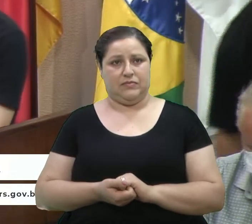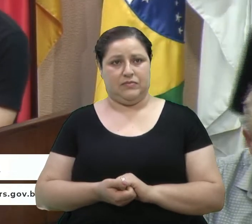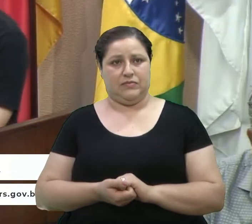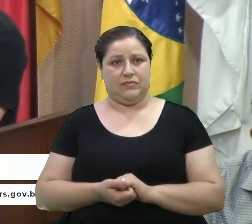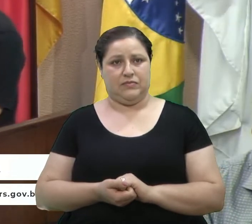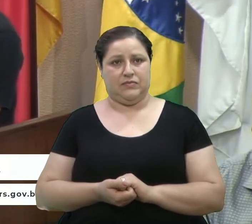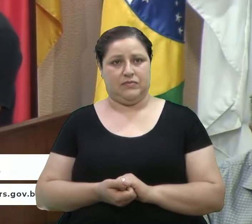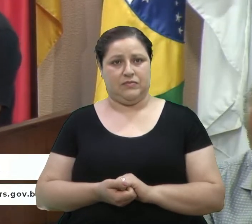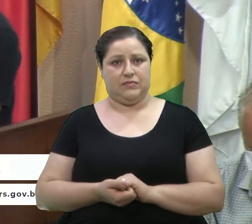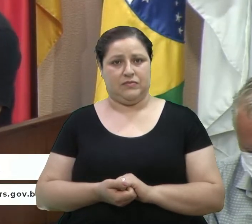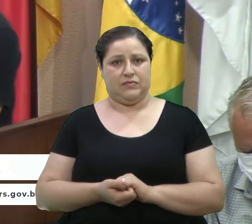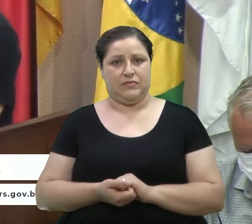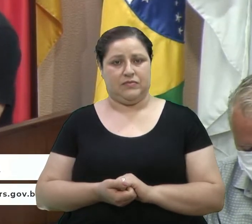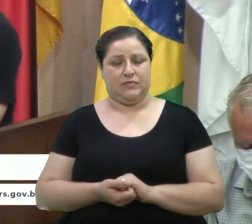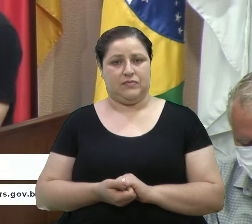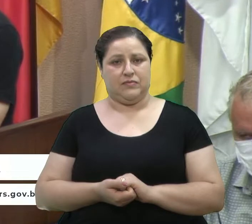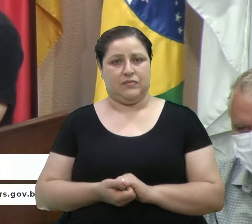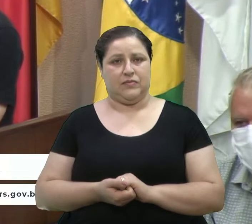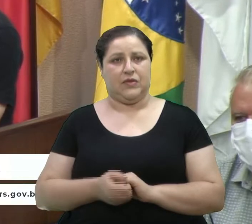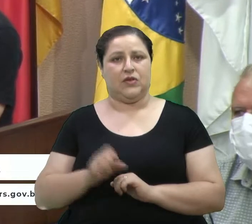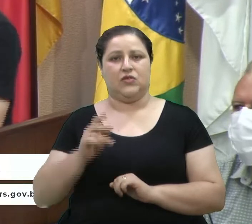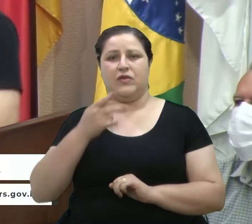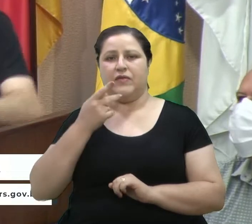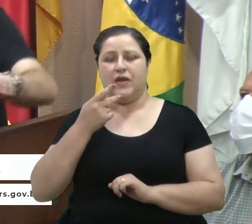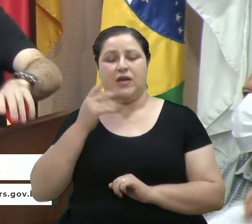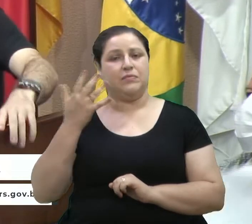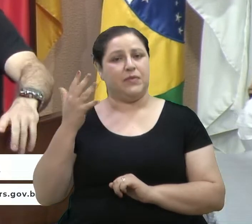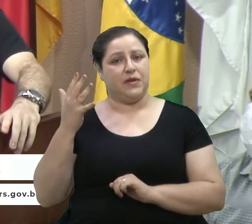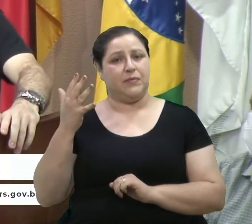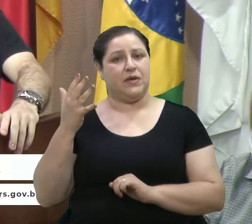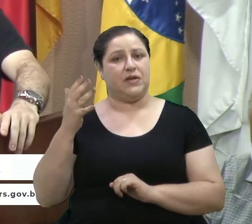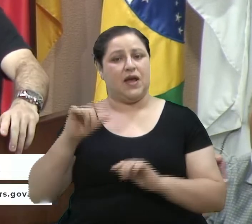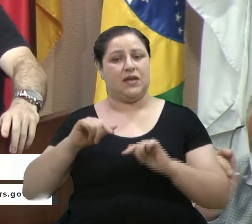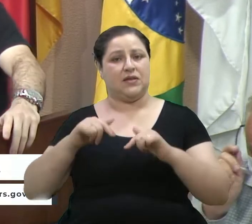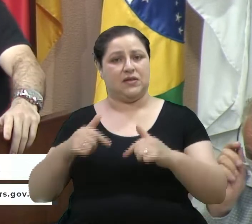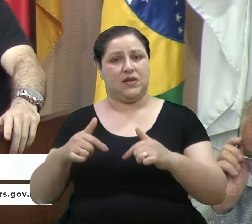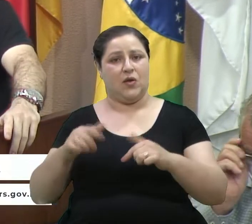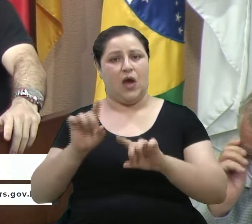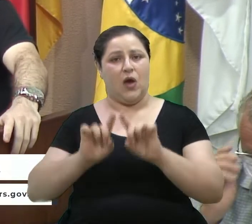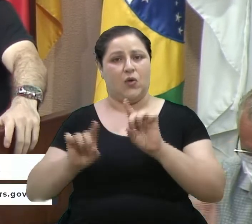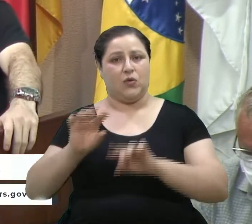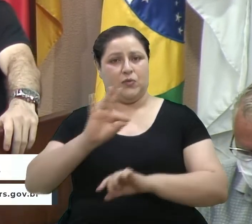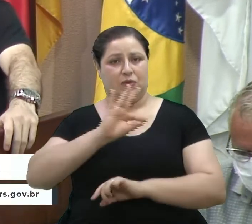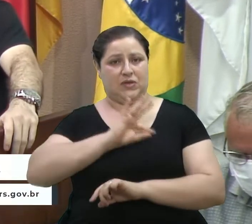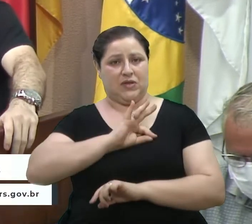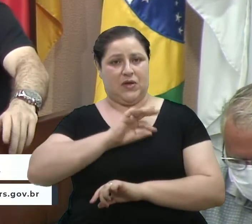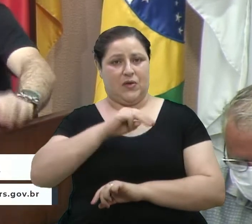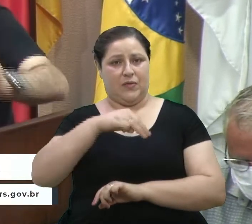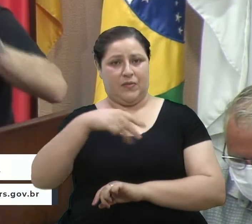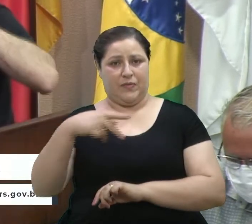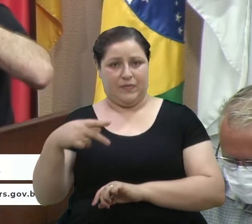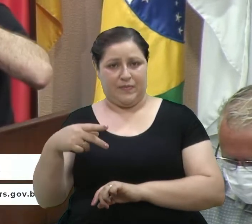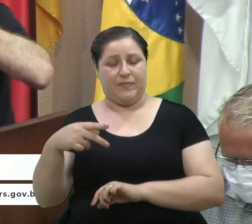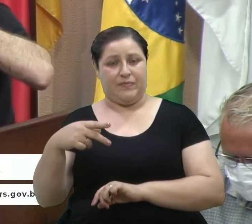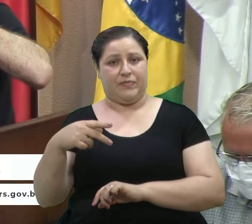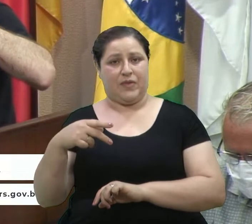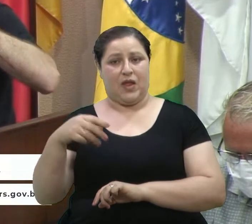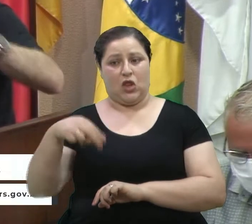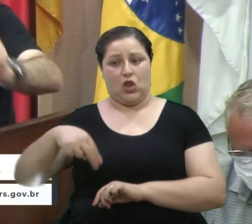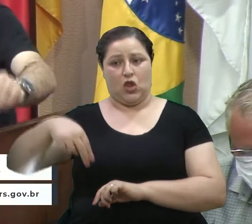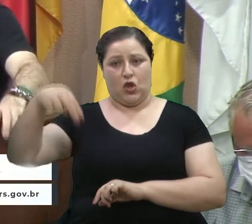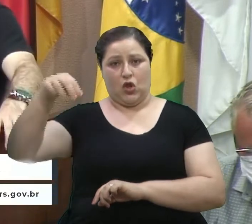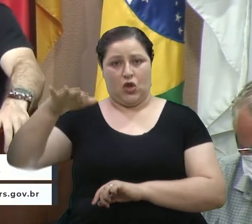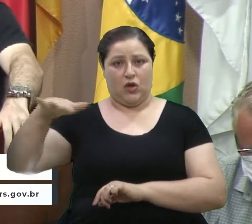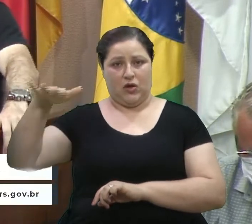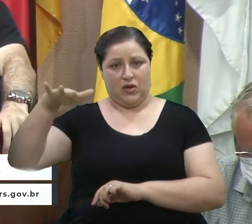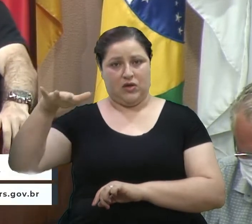Obrigado. Só elogiar uma ação de alguns policiais militares que fizeram na Zona Norte. Até essa semana estava